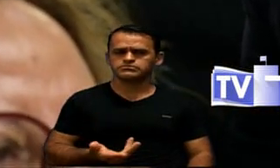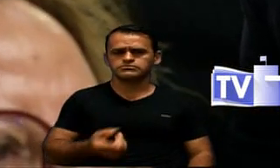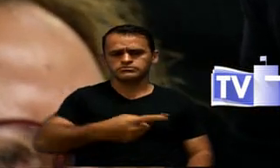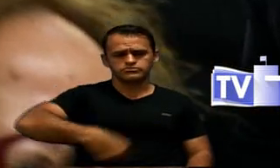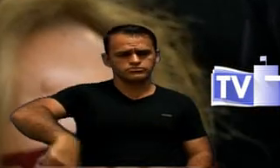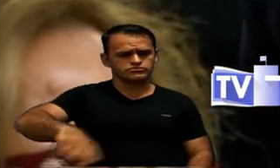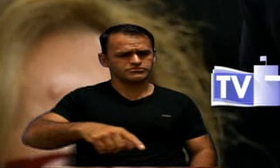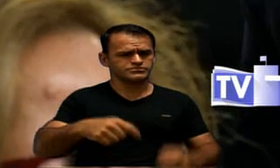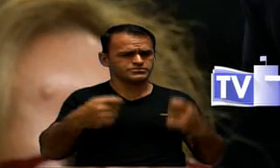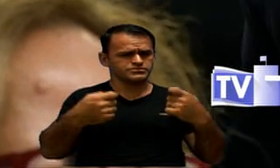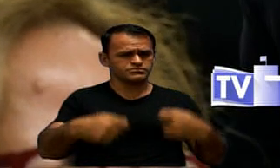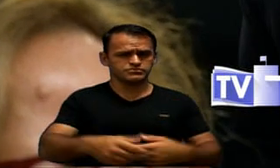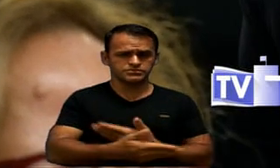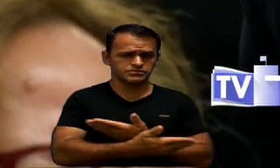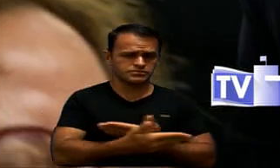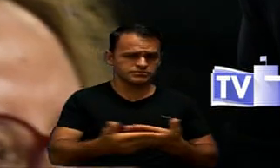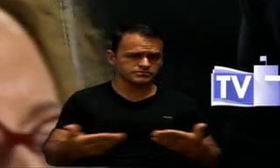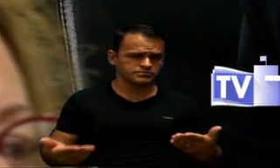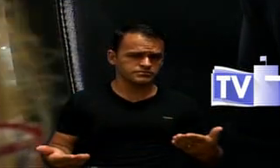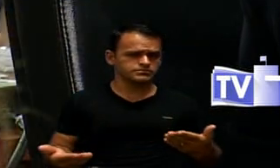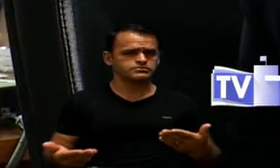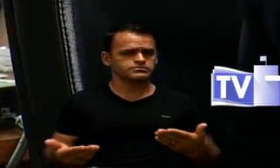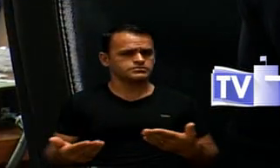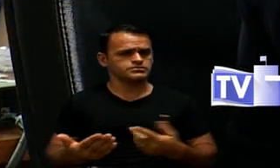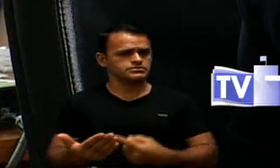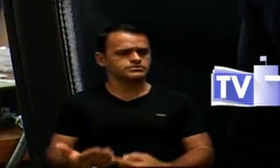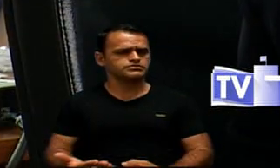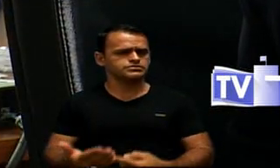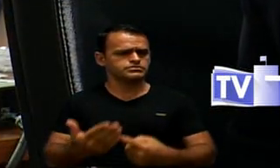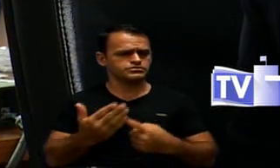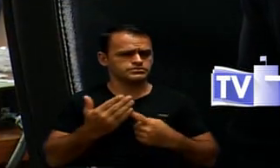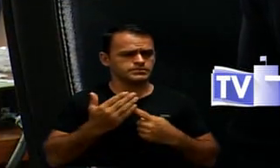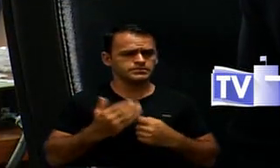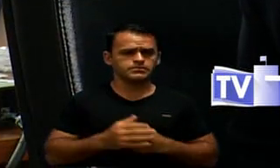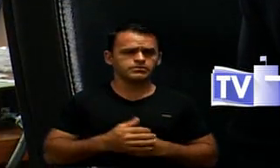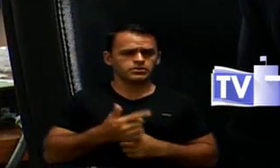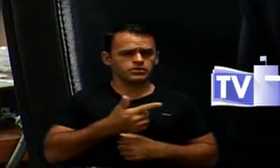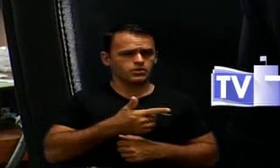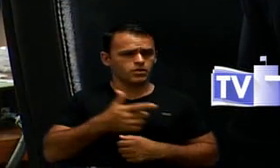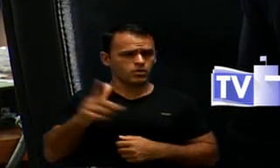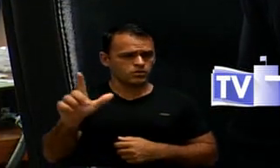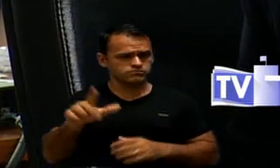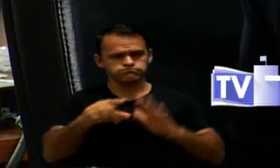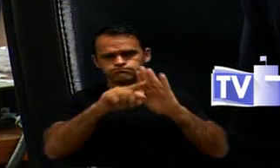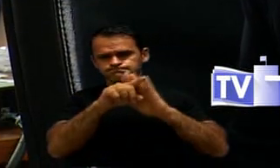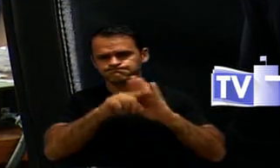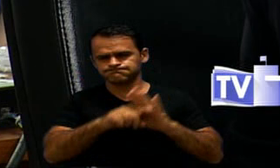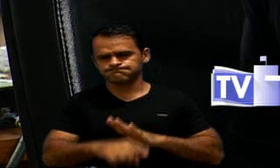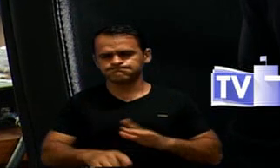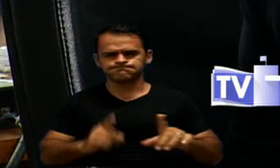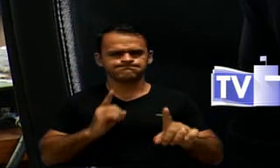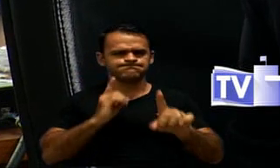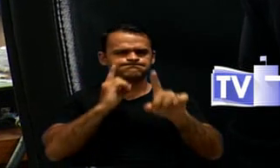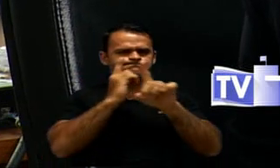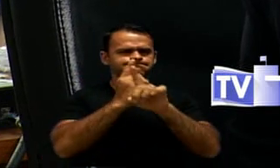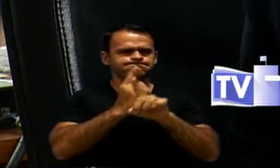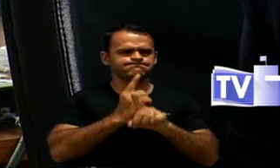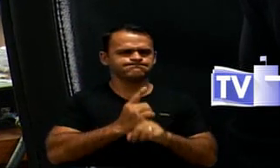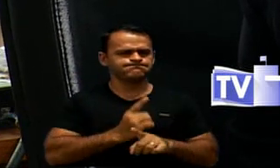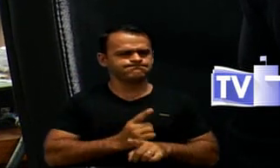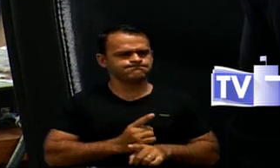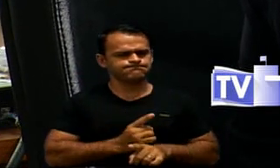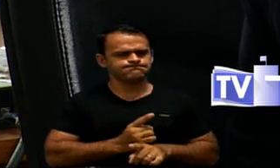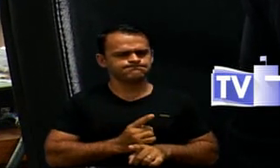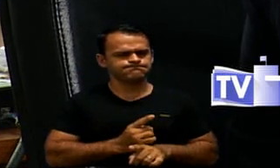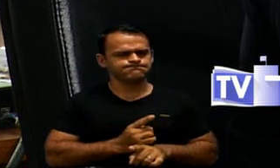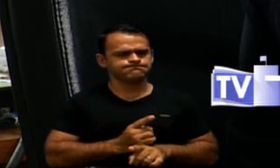precisamos muito de vocês aqui, né, para que a gente concretize. Outro dado interessante que eu não